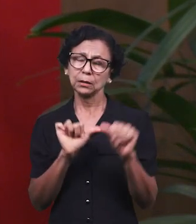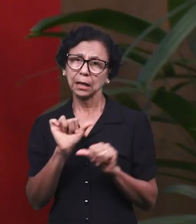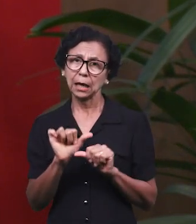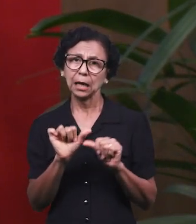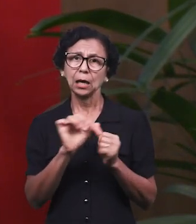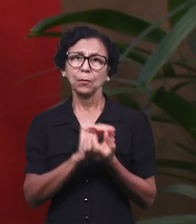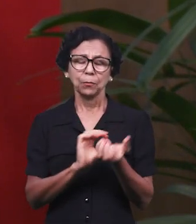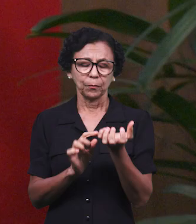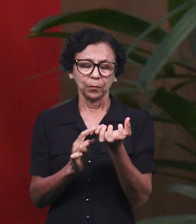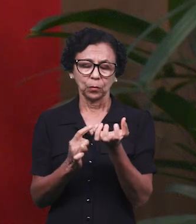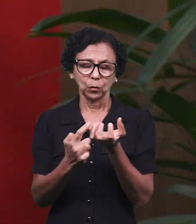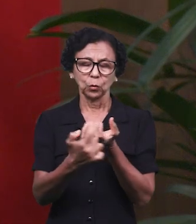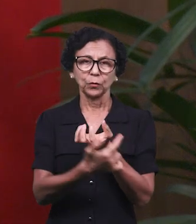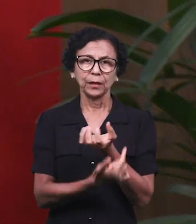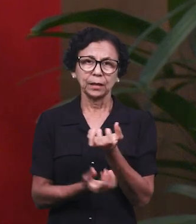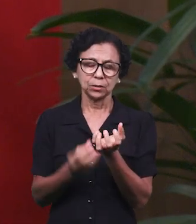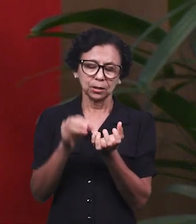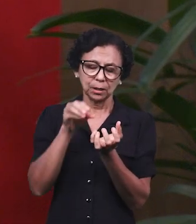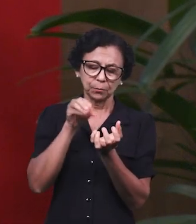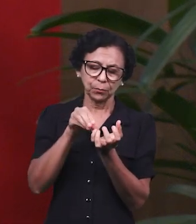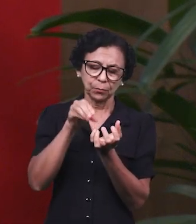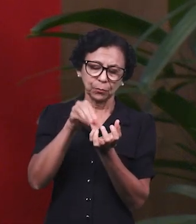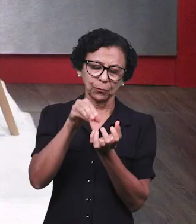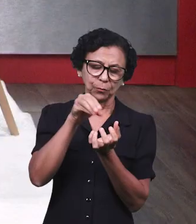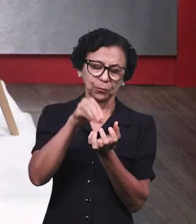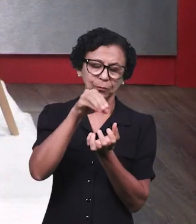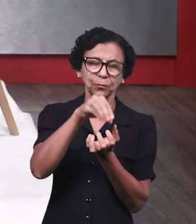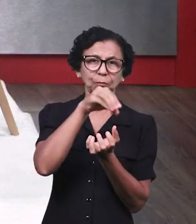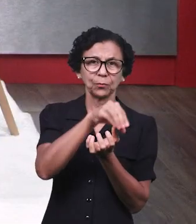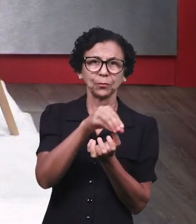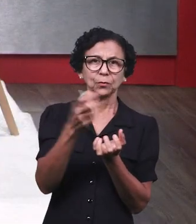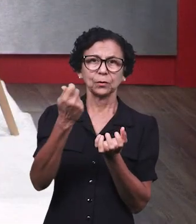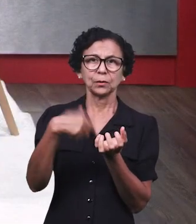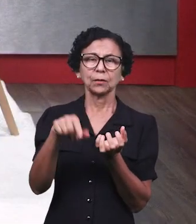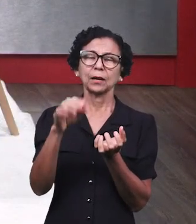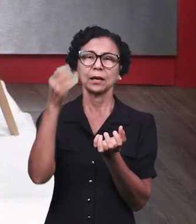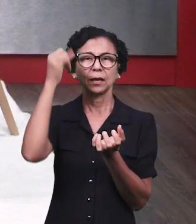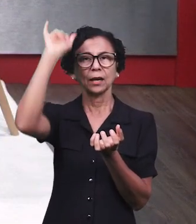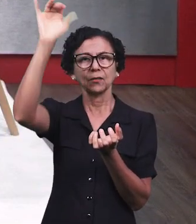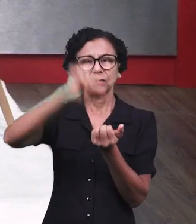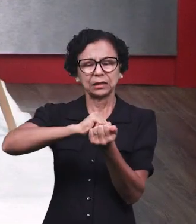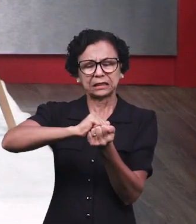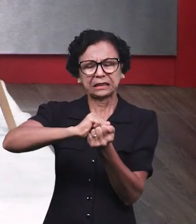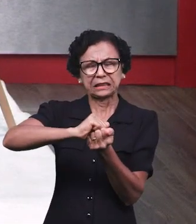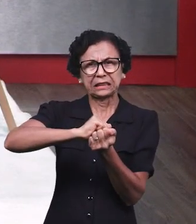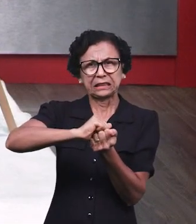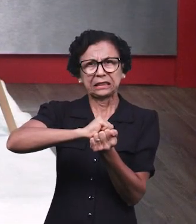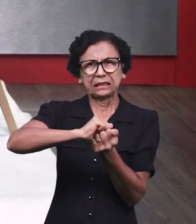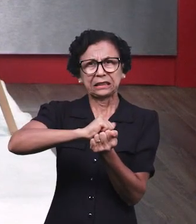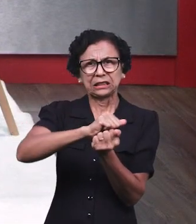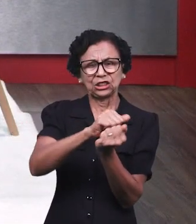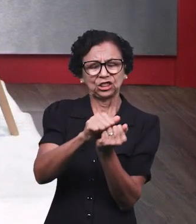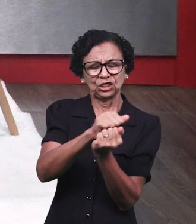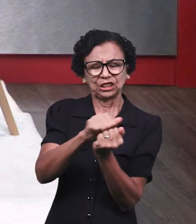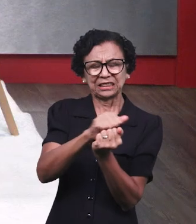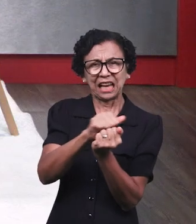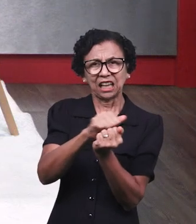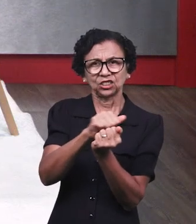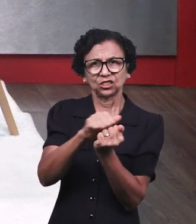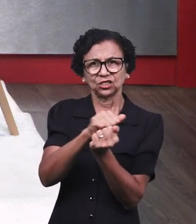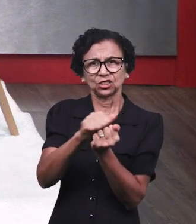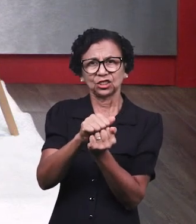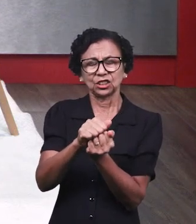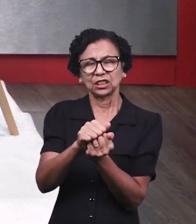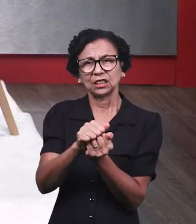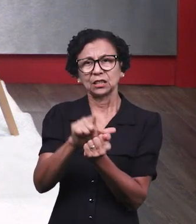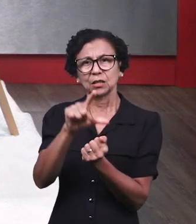a resina por cima do dente sem precisar fazer um desgaste muito grande. E isso é muito favorável para o paciente. Pode escolher